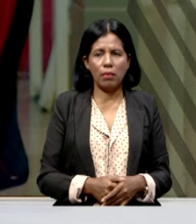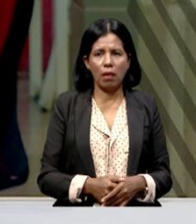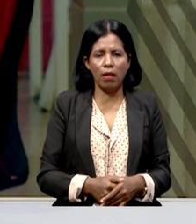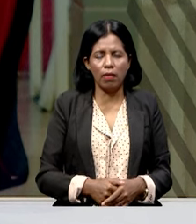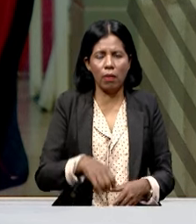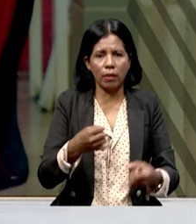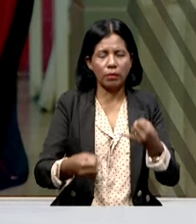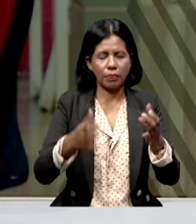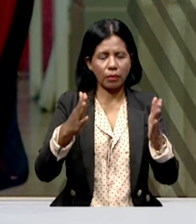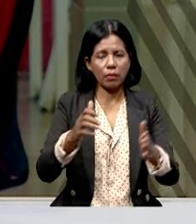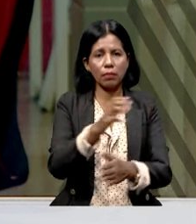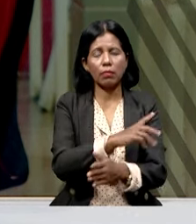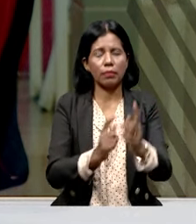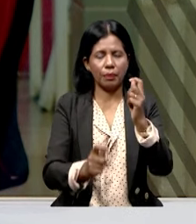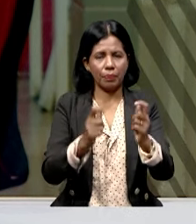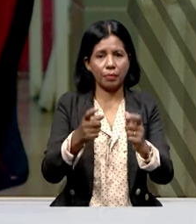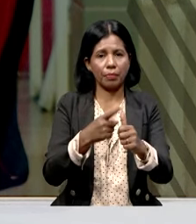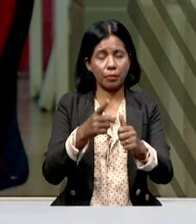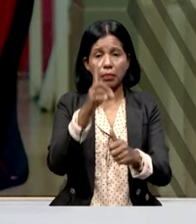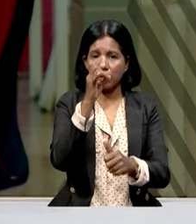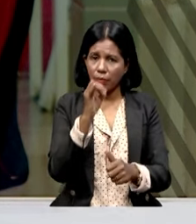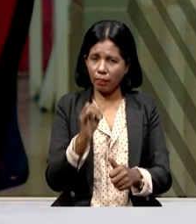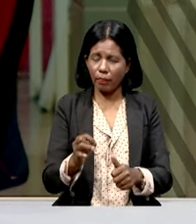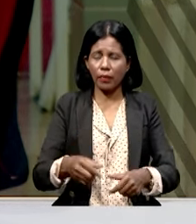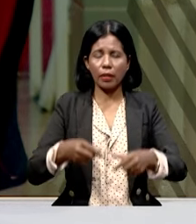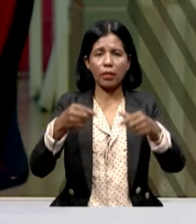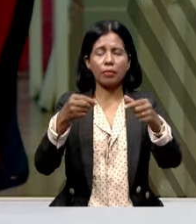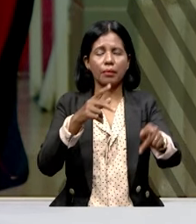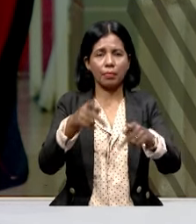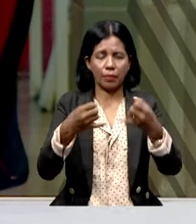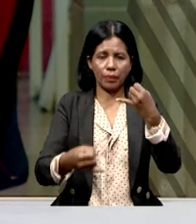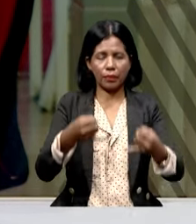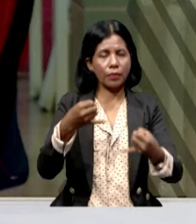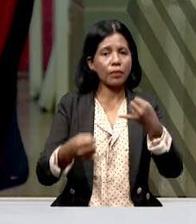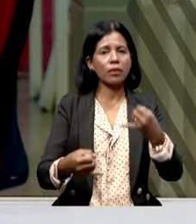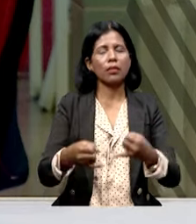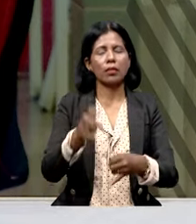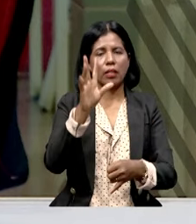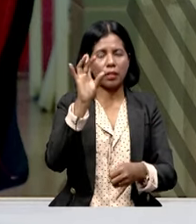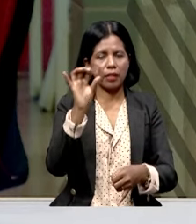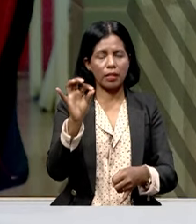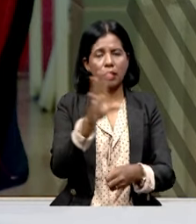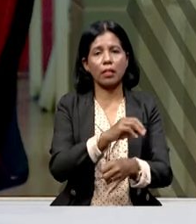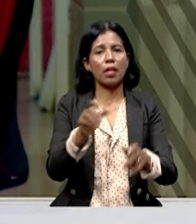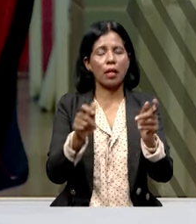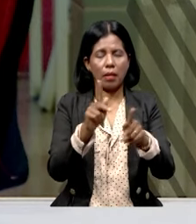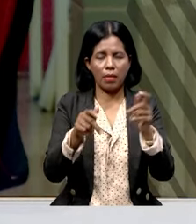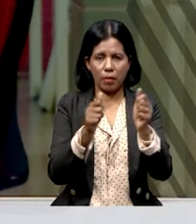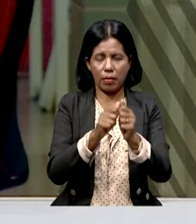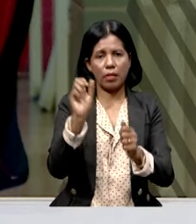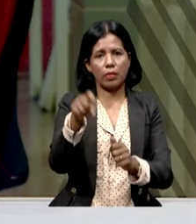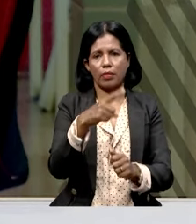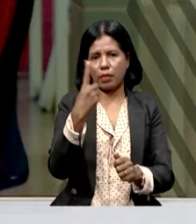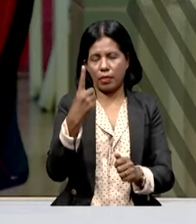Juizer Mish trareou ao Tribunal Judicial de Primeira Instância de Ili, foi possível oficial de justiça nem sia, no adjunto escrivão, nem se anulou esse